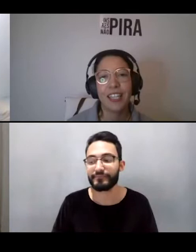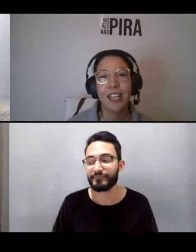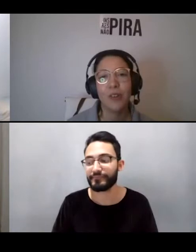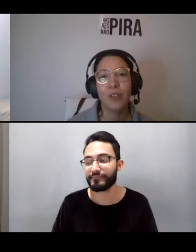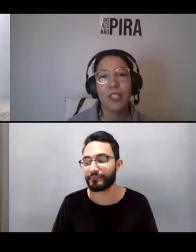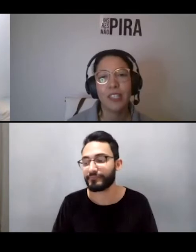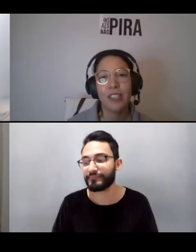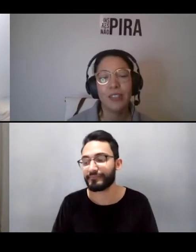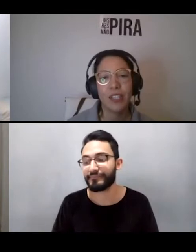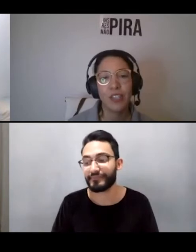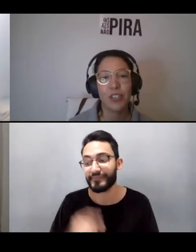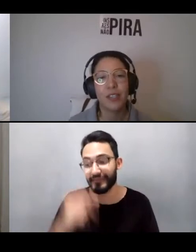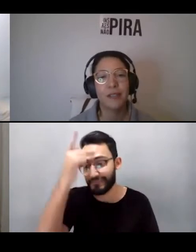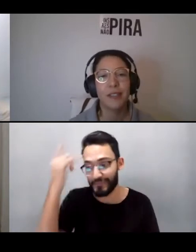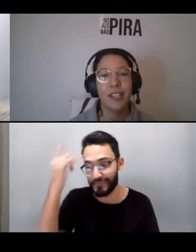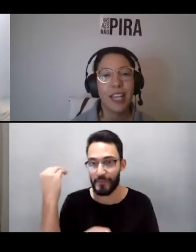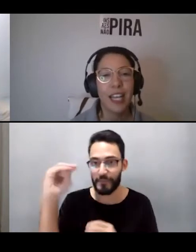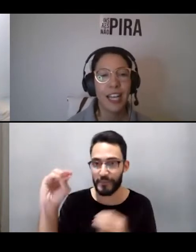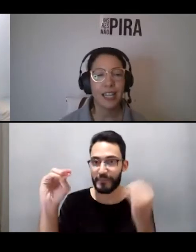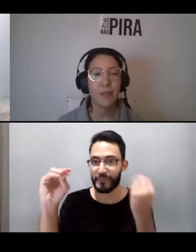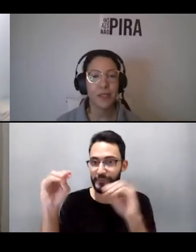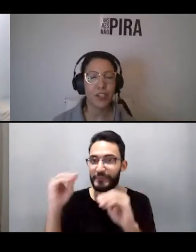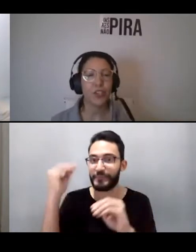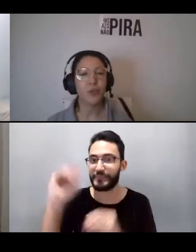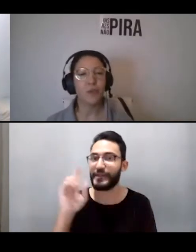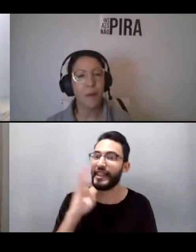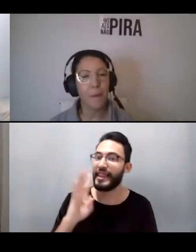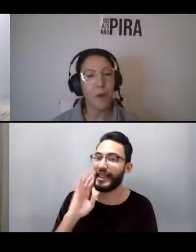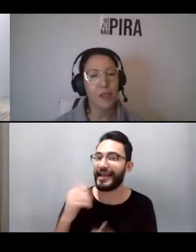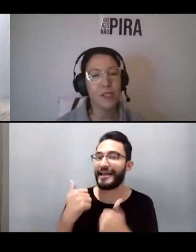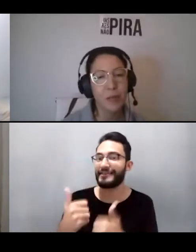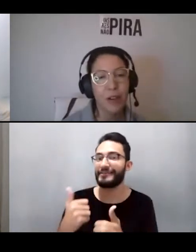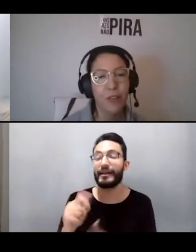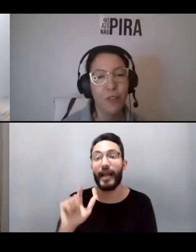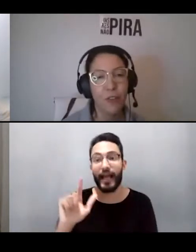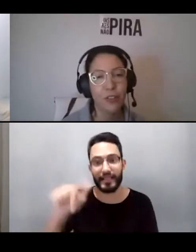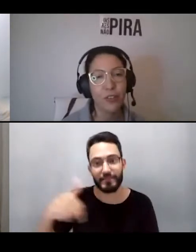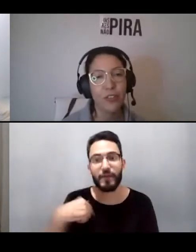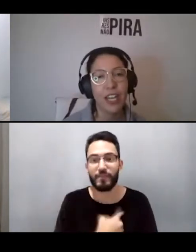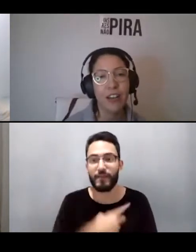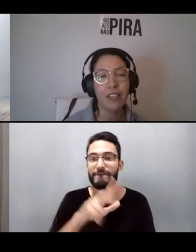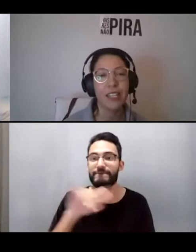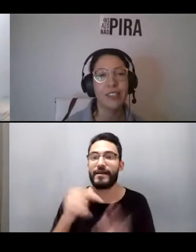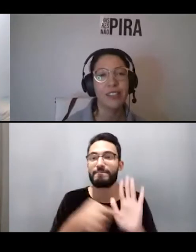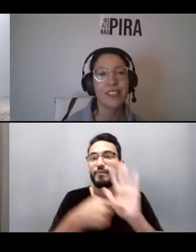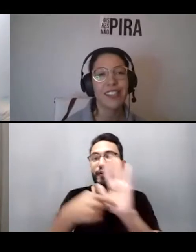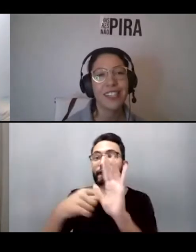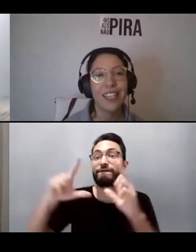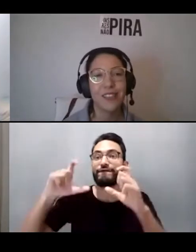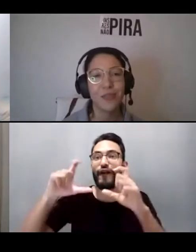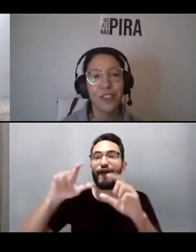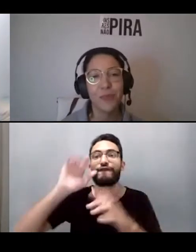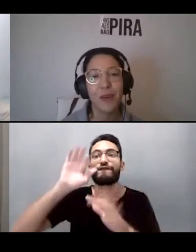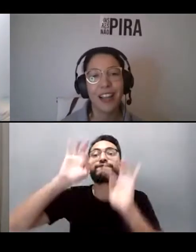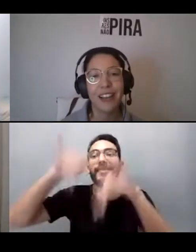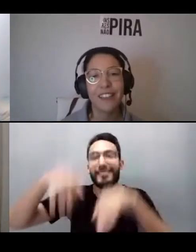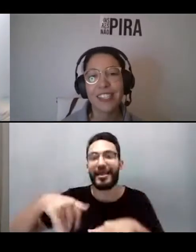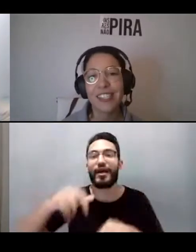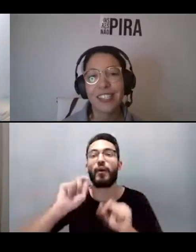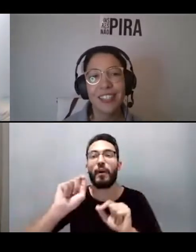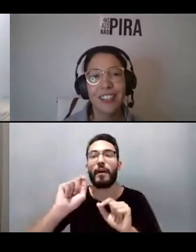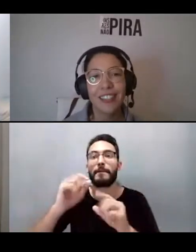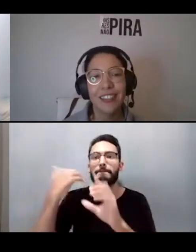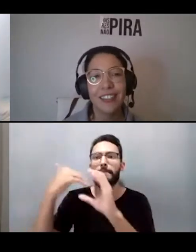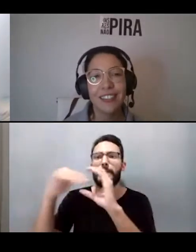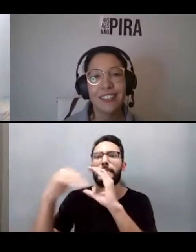Que a galera está colocando. Acho que, Lê, depois a gente mostra uma foto no final aí das nuvens de